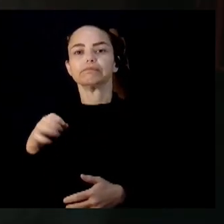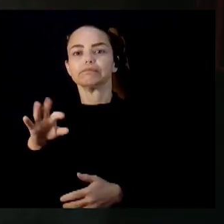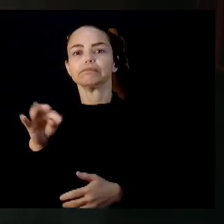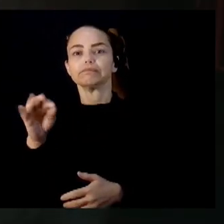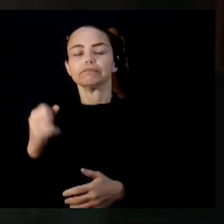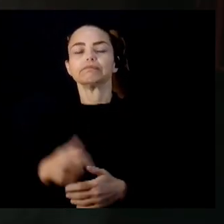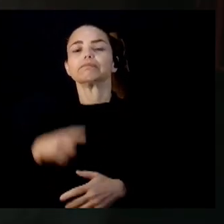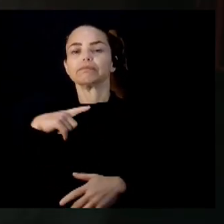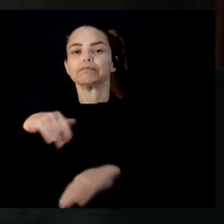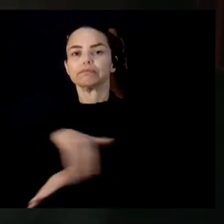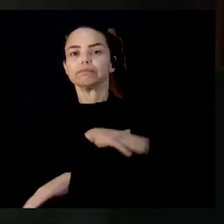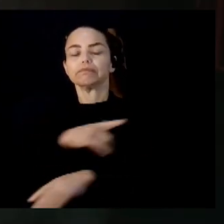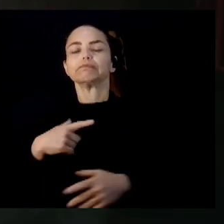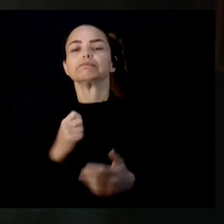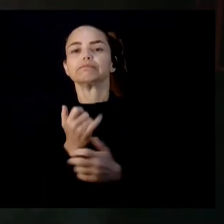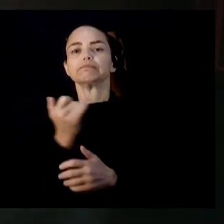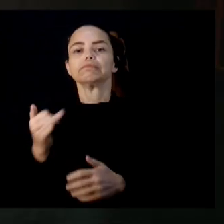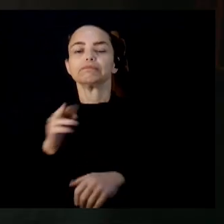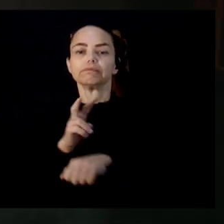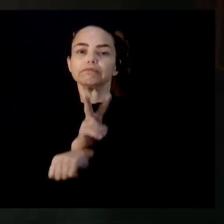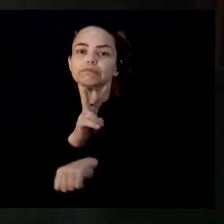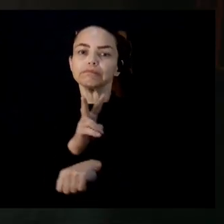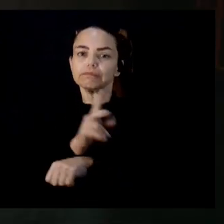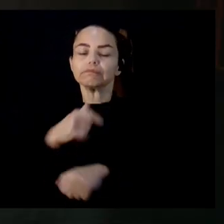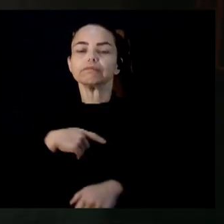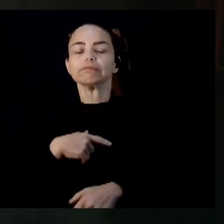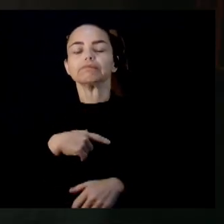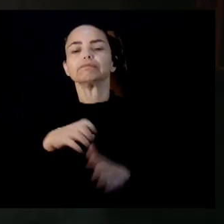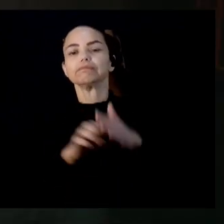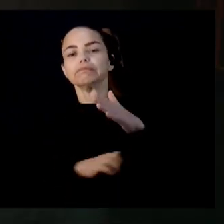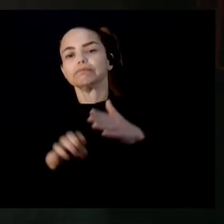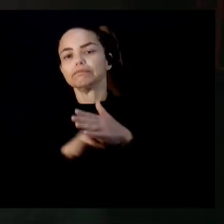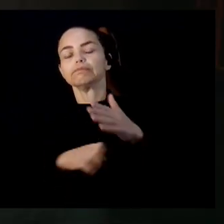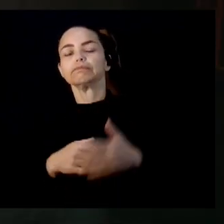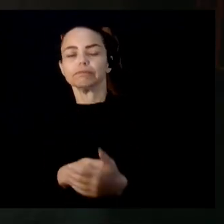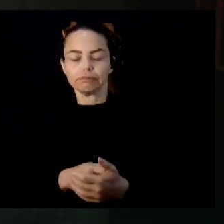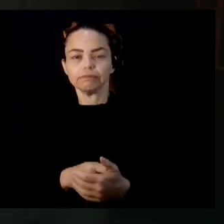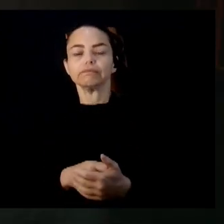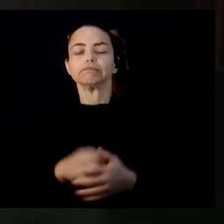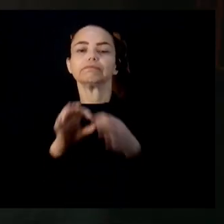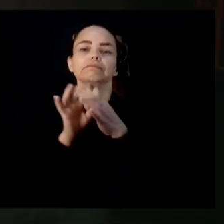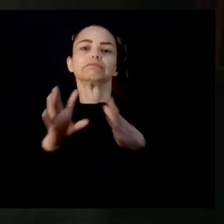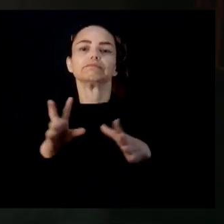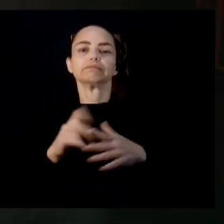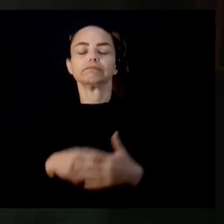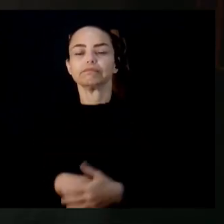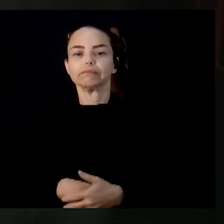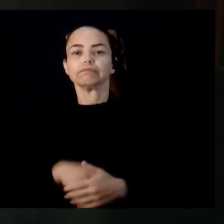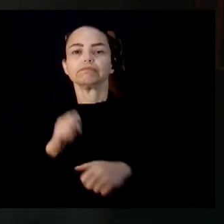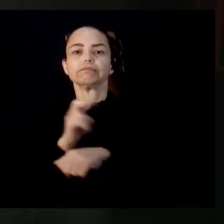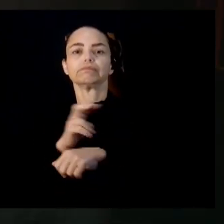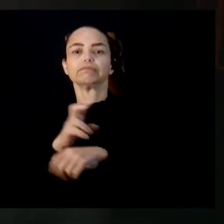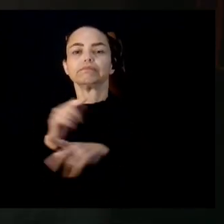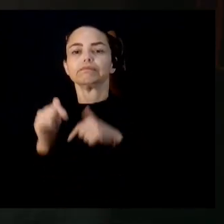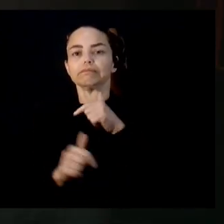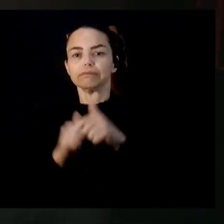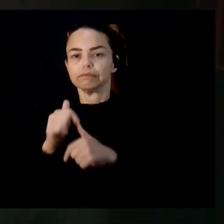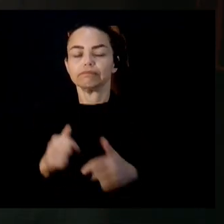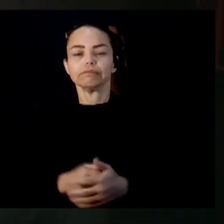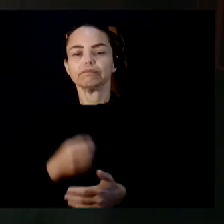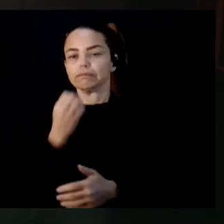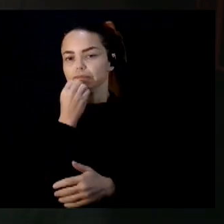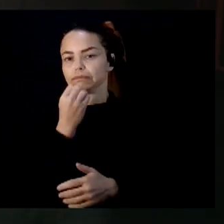inclusive, quais são as vagas e as empresas também que vão disponibilizar essas vagas, essas